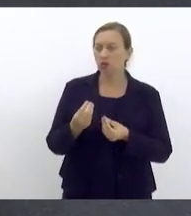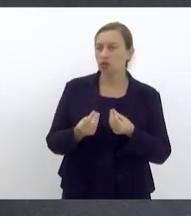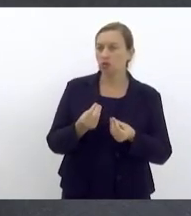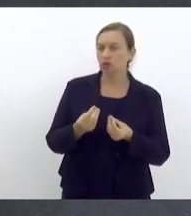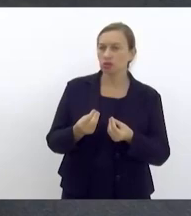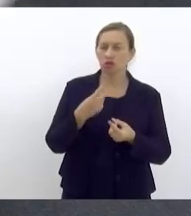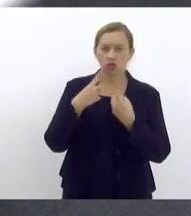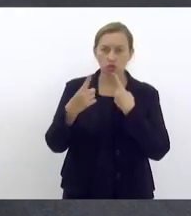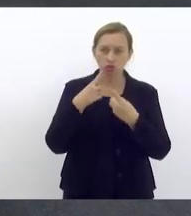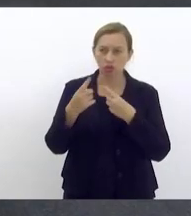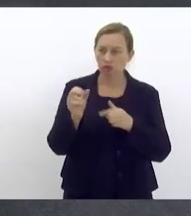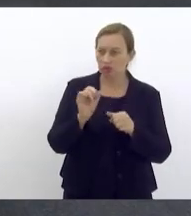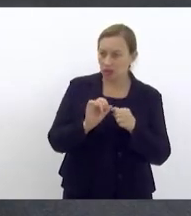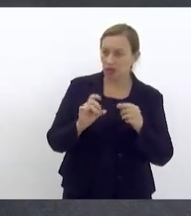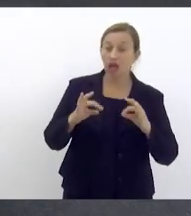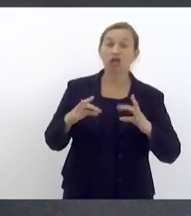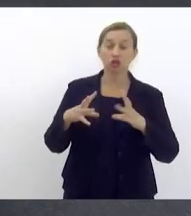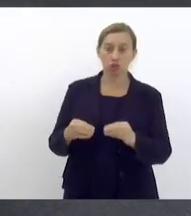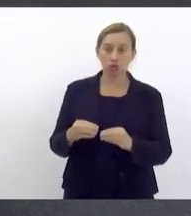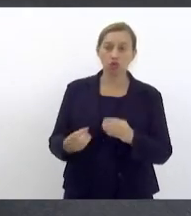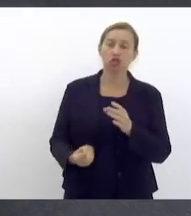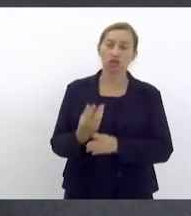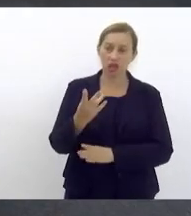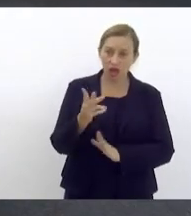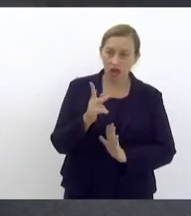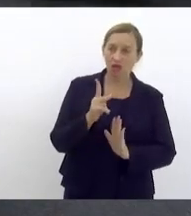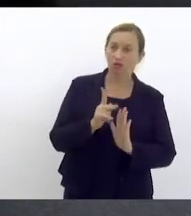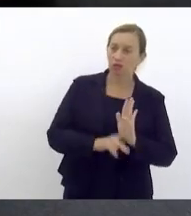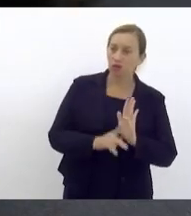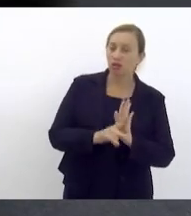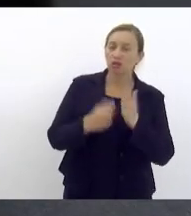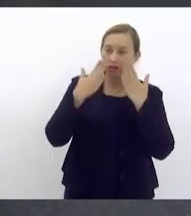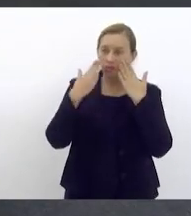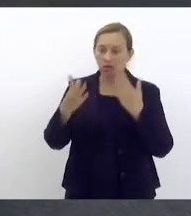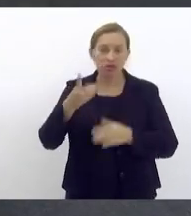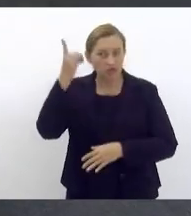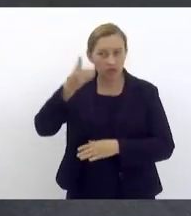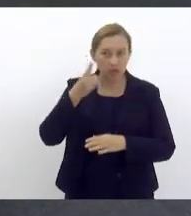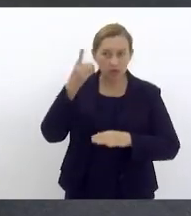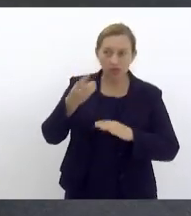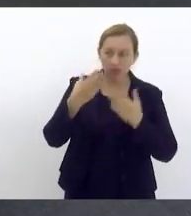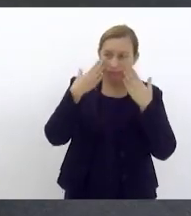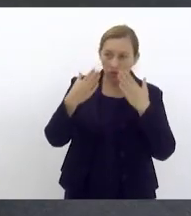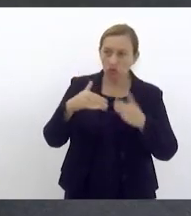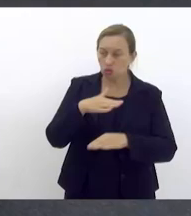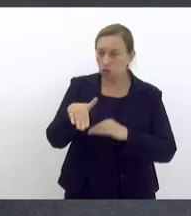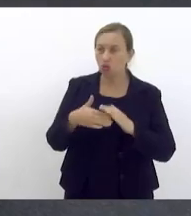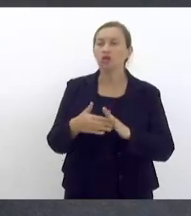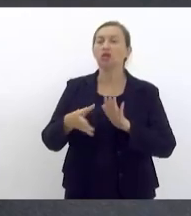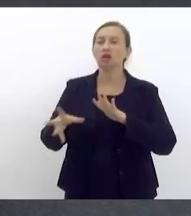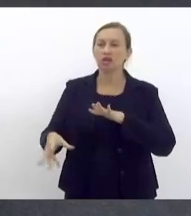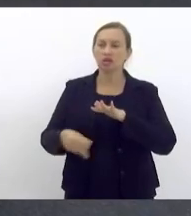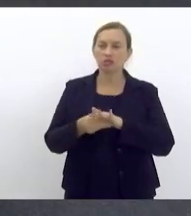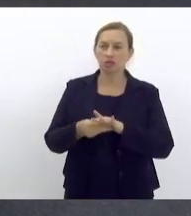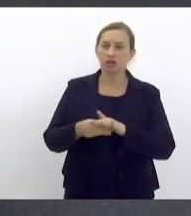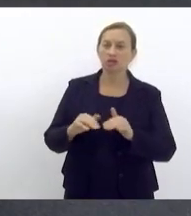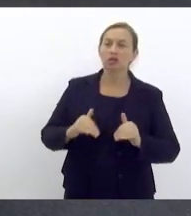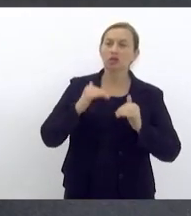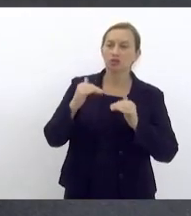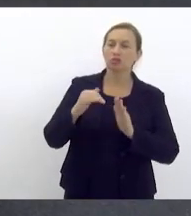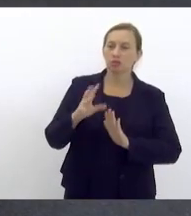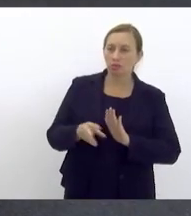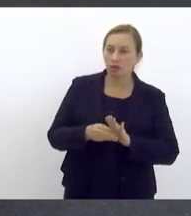a aos autores inclusive principalmente aí o Deputado Luiz Paulo que apresentou todas as emendas a submetas discutimos coletivamente nessa ccj